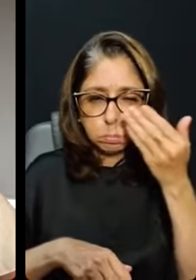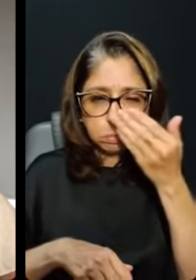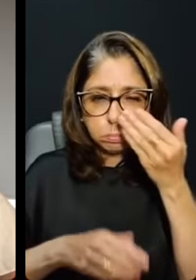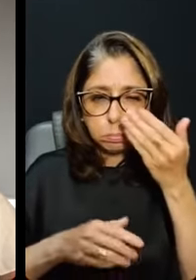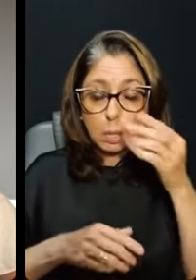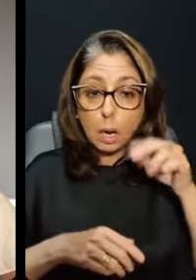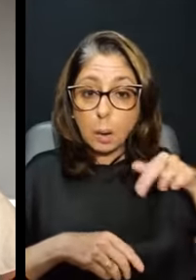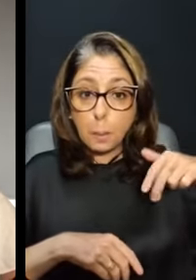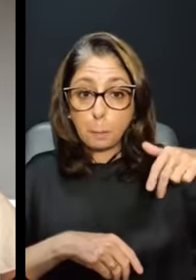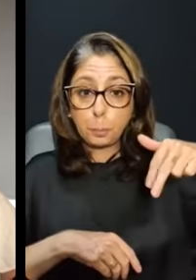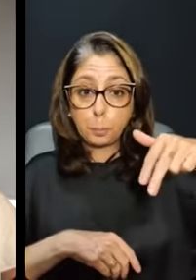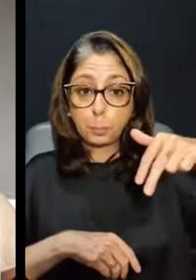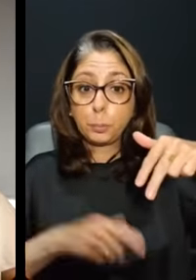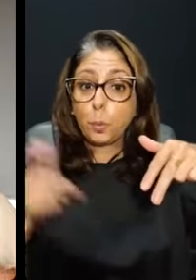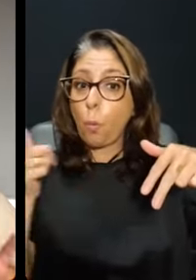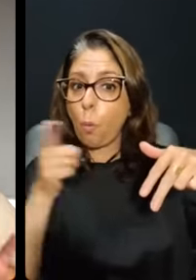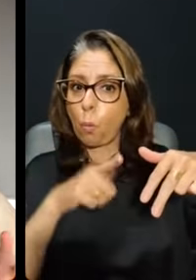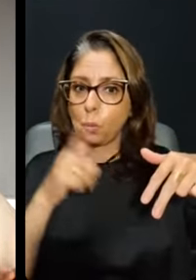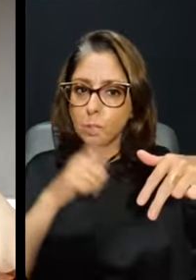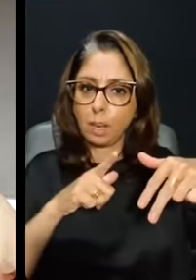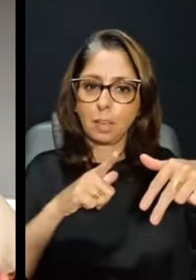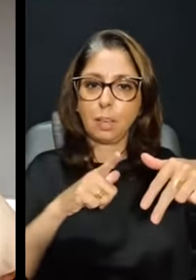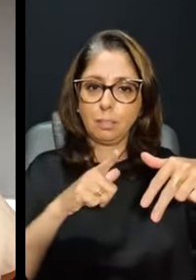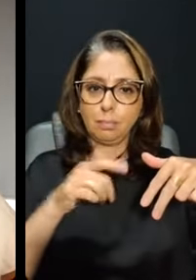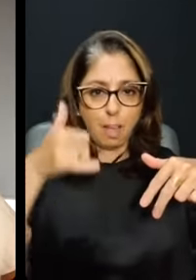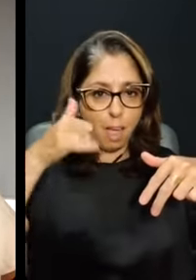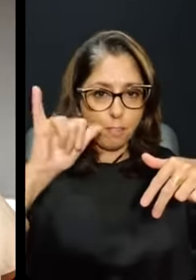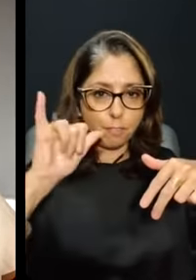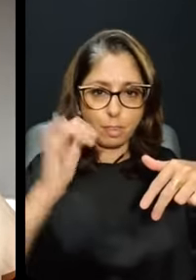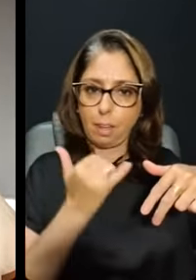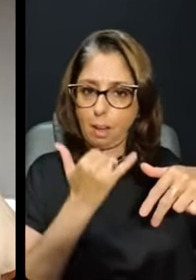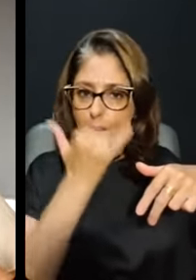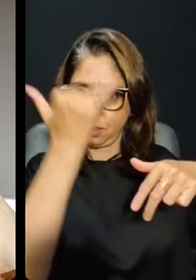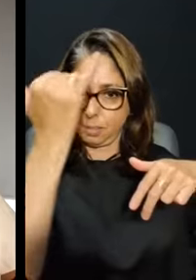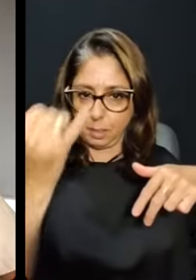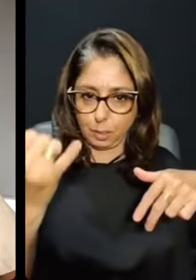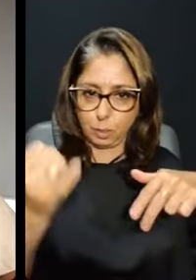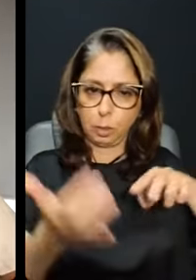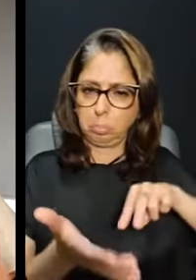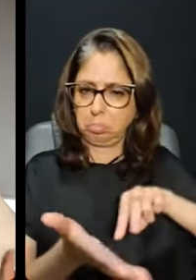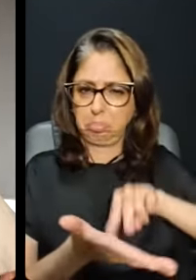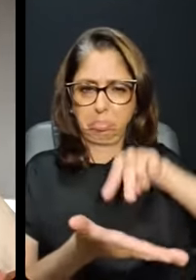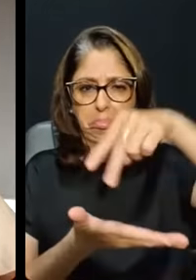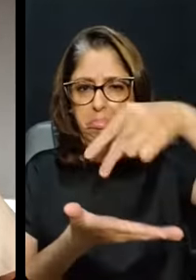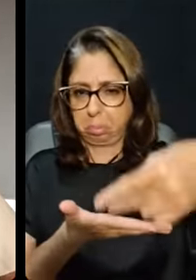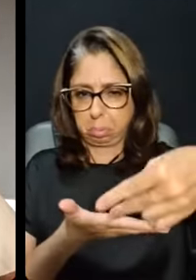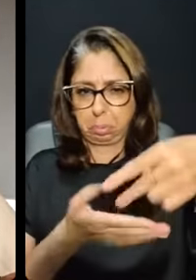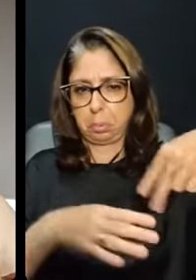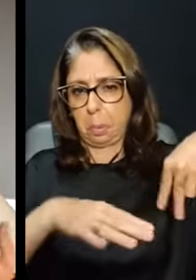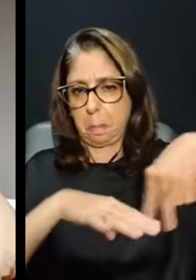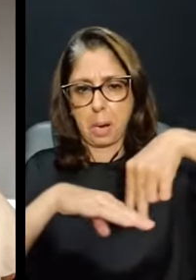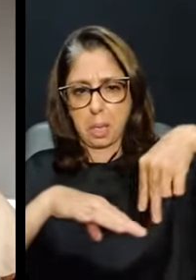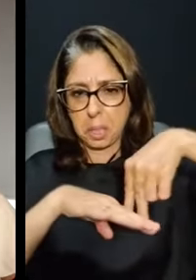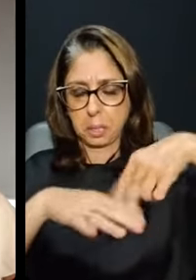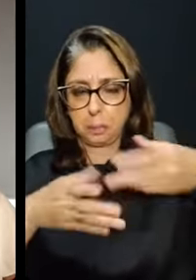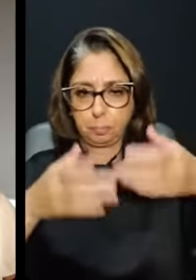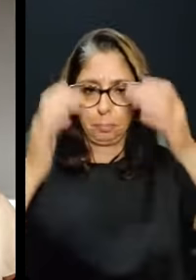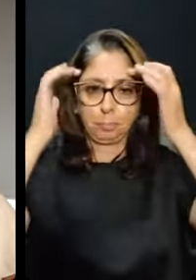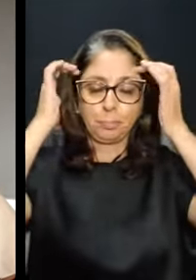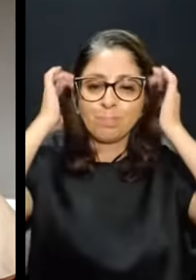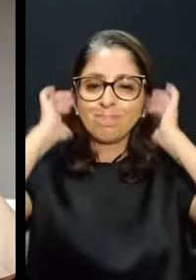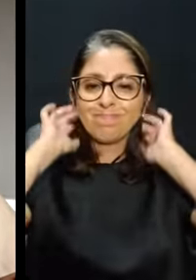um acidente. E aí eu fiz a cor amarela, porque a cor amarela ela é